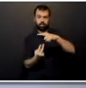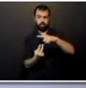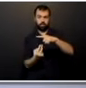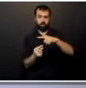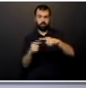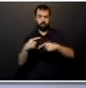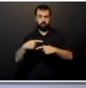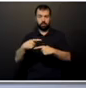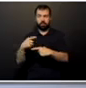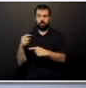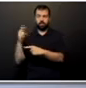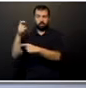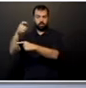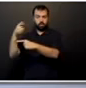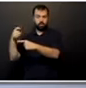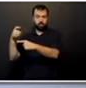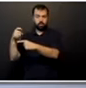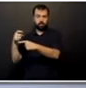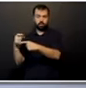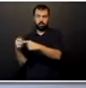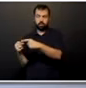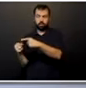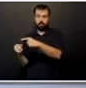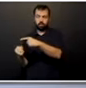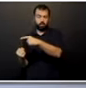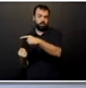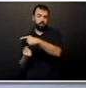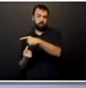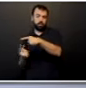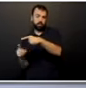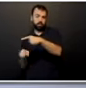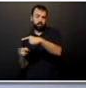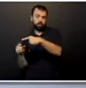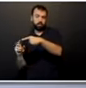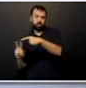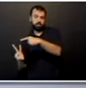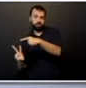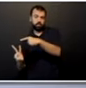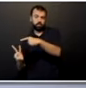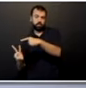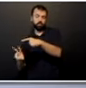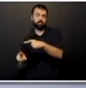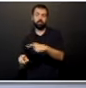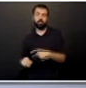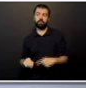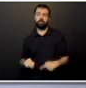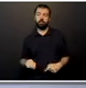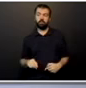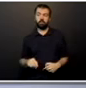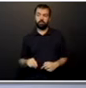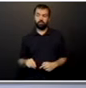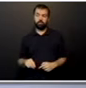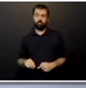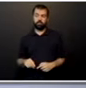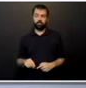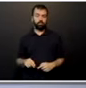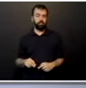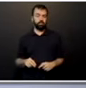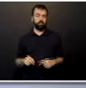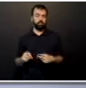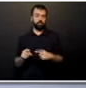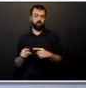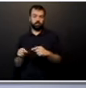parte de cima eu tenho a idade de lucas e na parte de baixo a idade de luiza e para